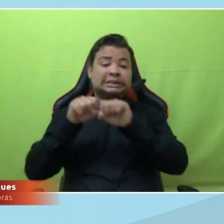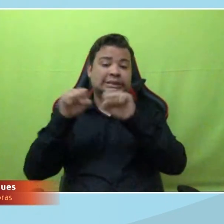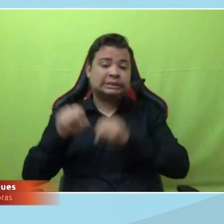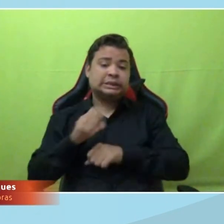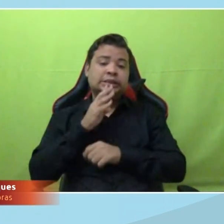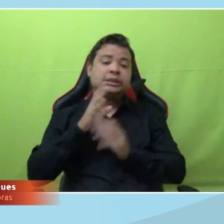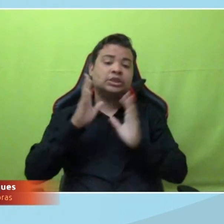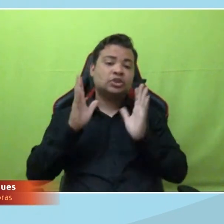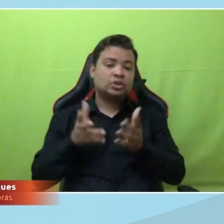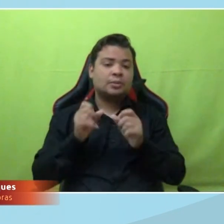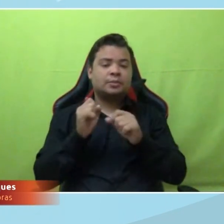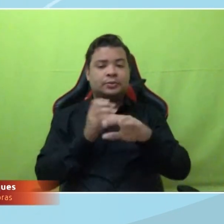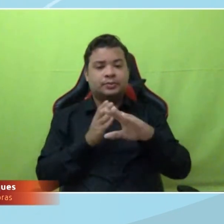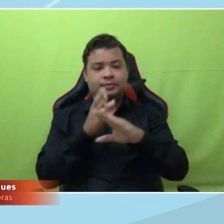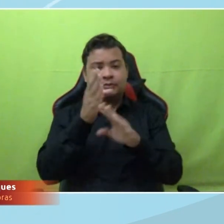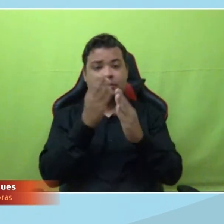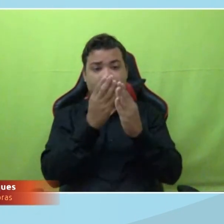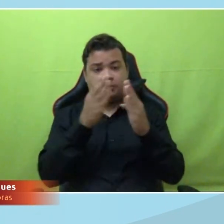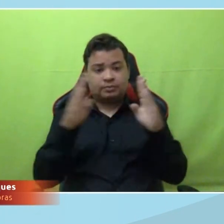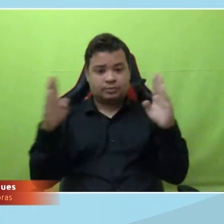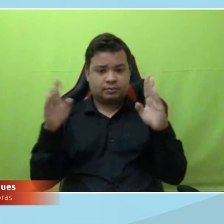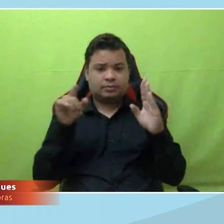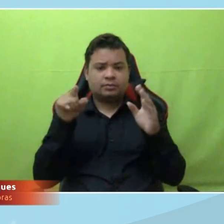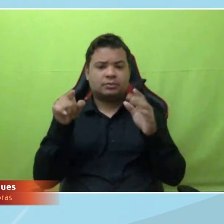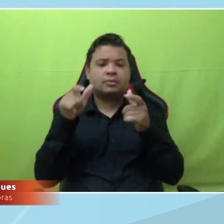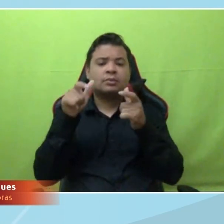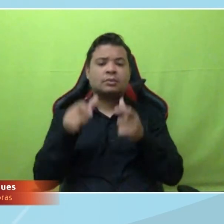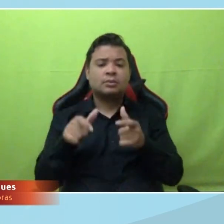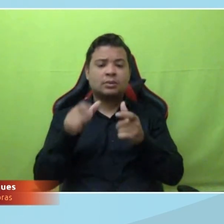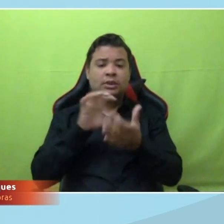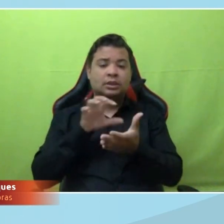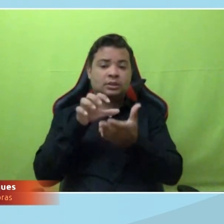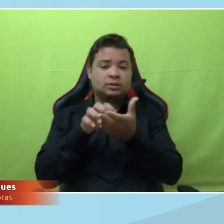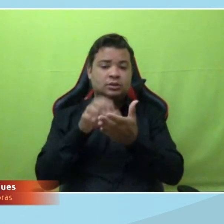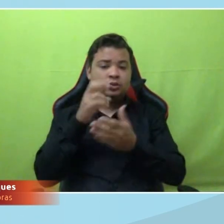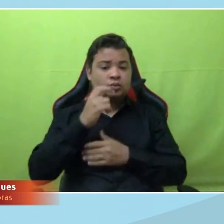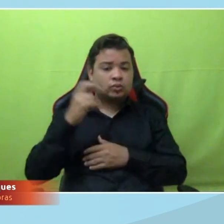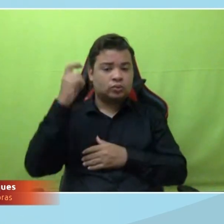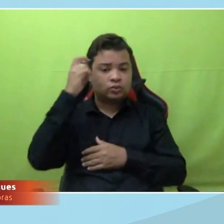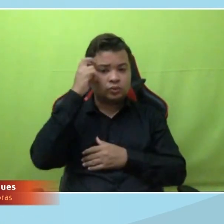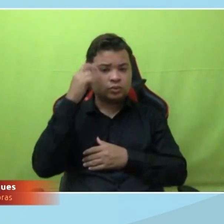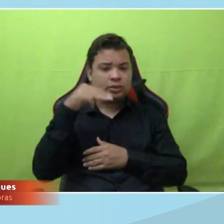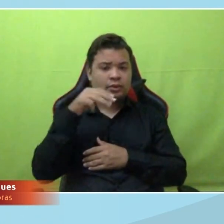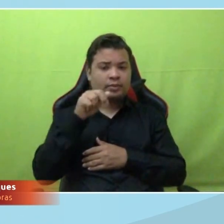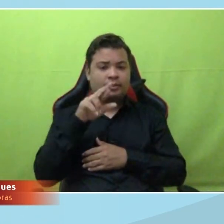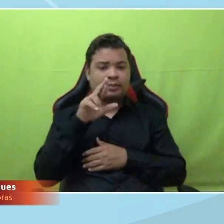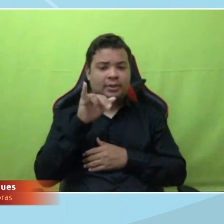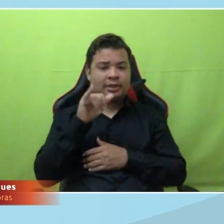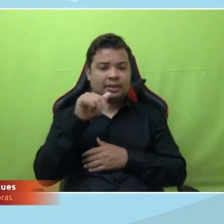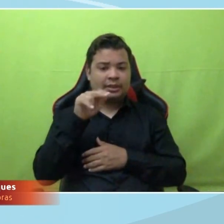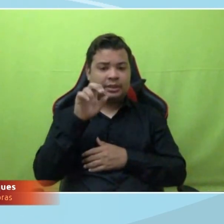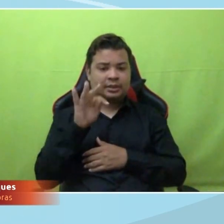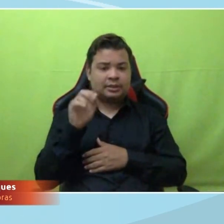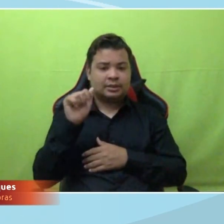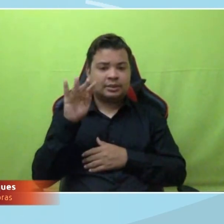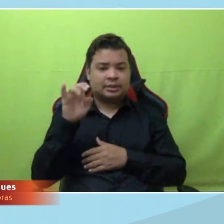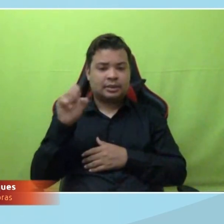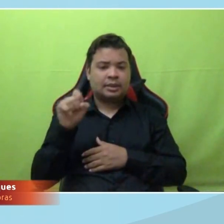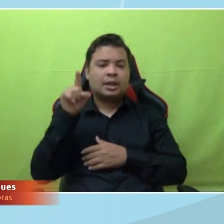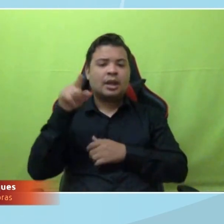à biblioteca que fica no Centro Cultural Marieta Teles, na Praça Cívica, bem no centro de Goiânia, é bem fácil de chegar.